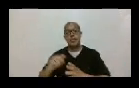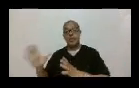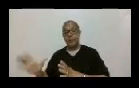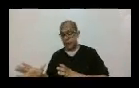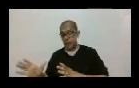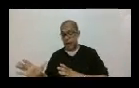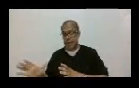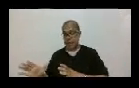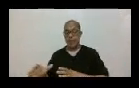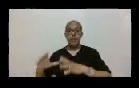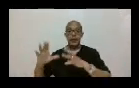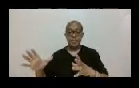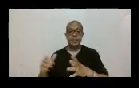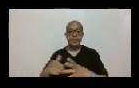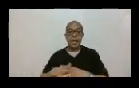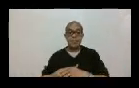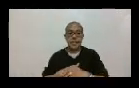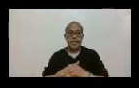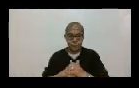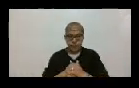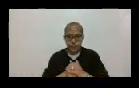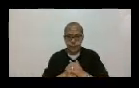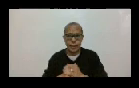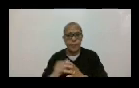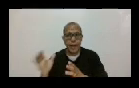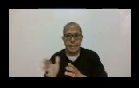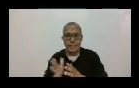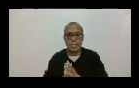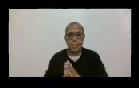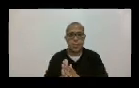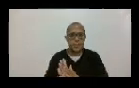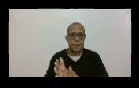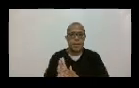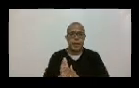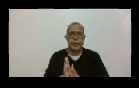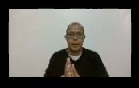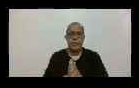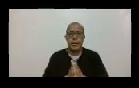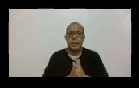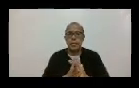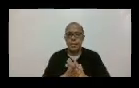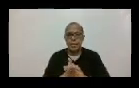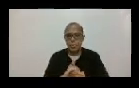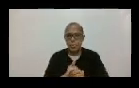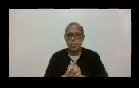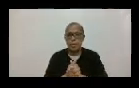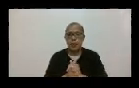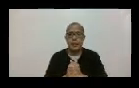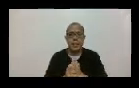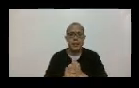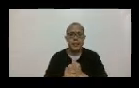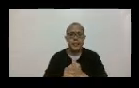cidades do mundo na já vamos ver o mapa um grandes cidades né e várias delas na europa então